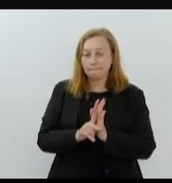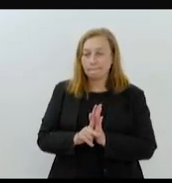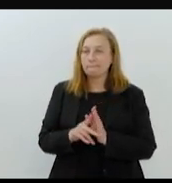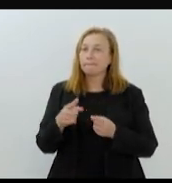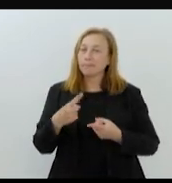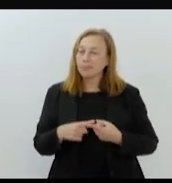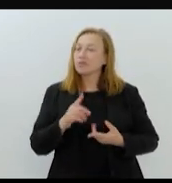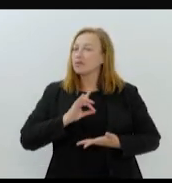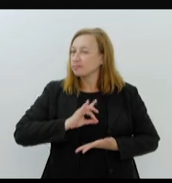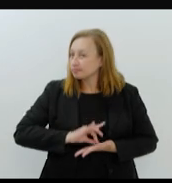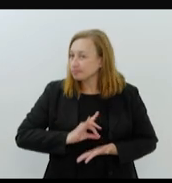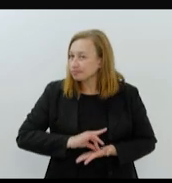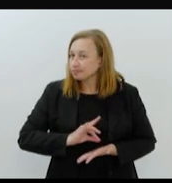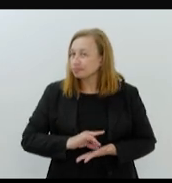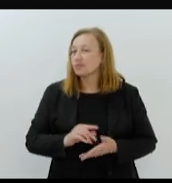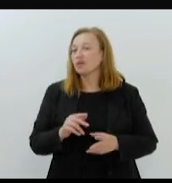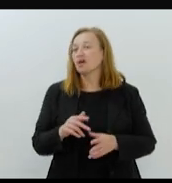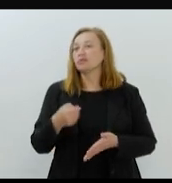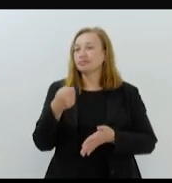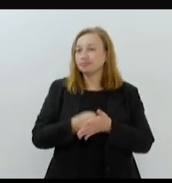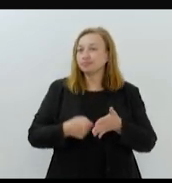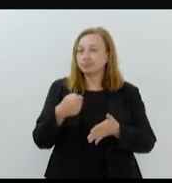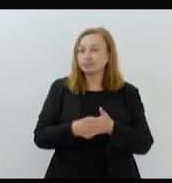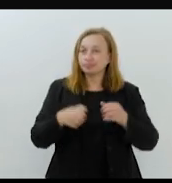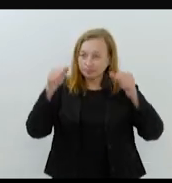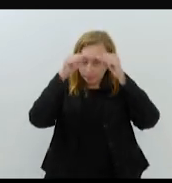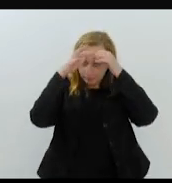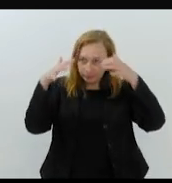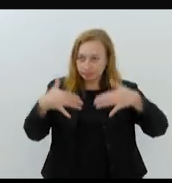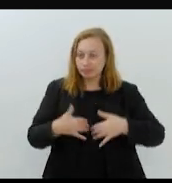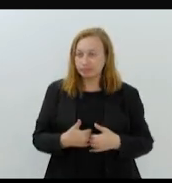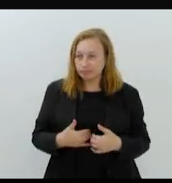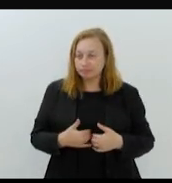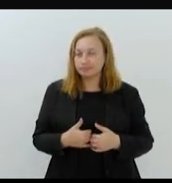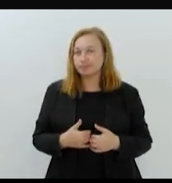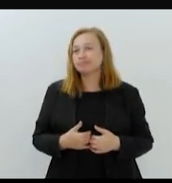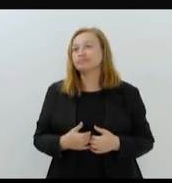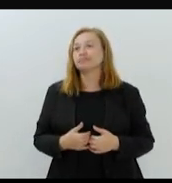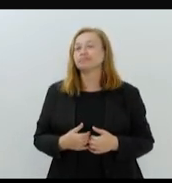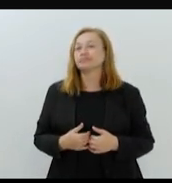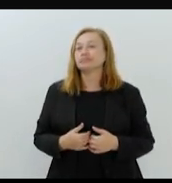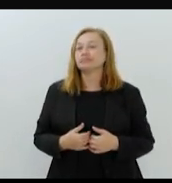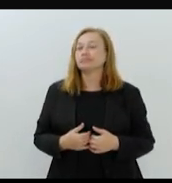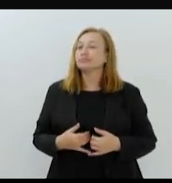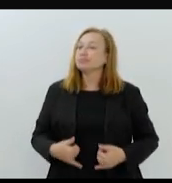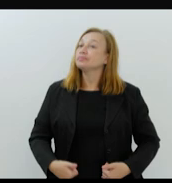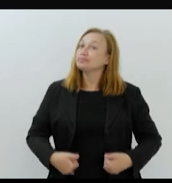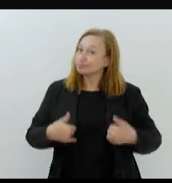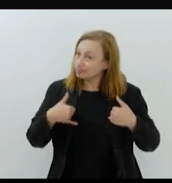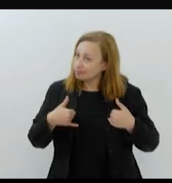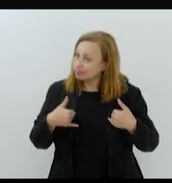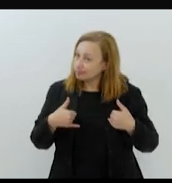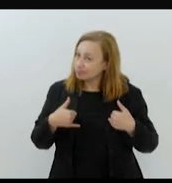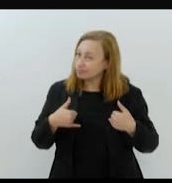porque realmente a causa autista, ela se tornou, não é, um orgulho para o